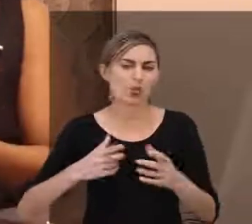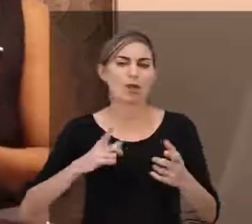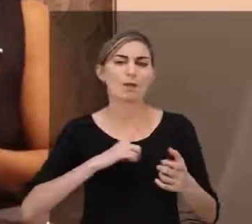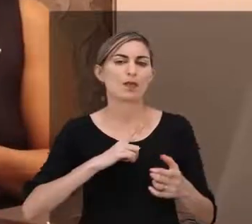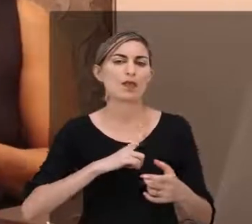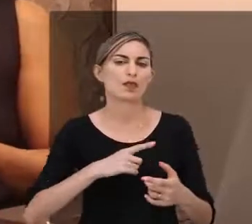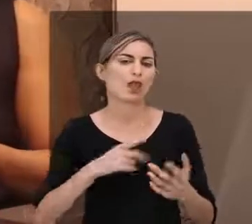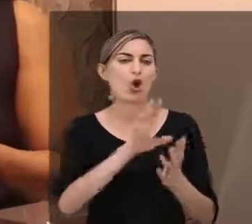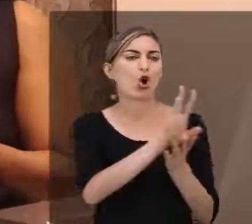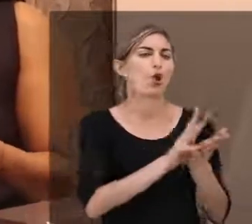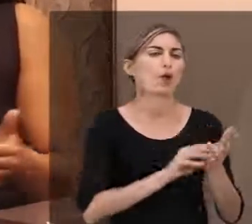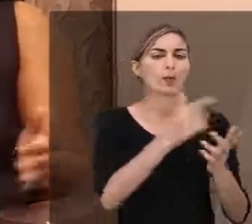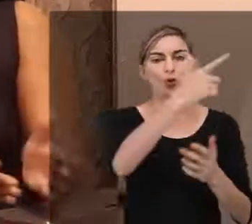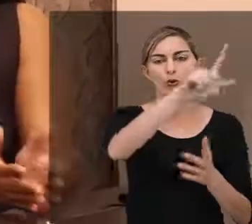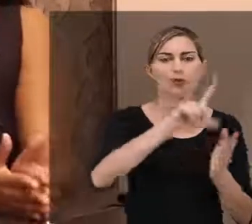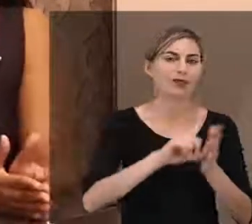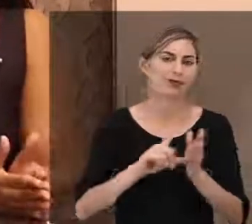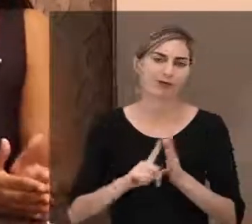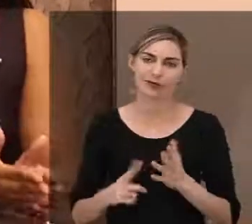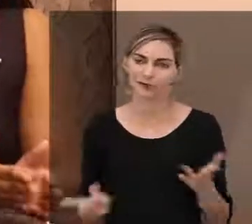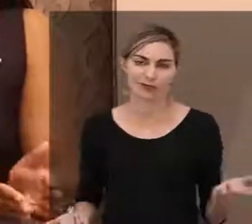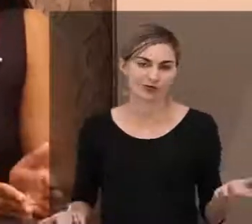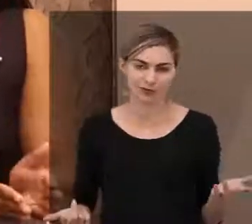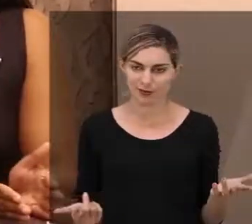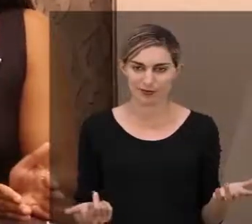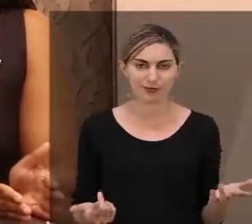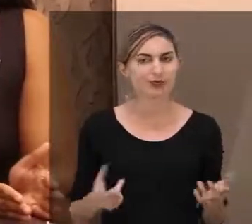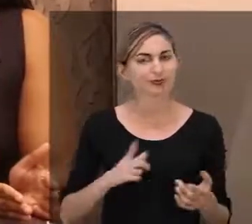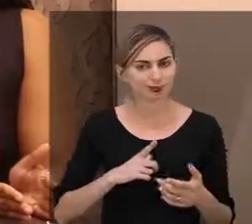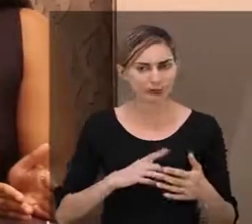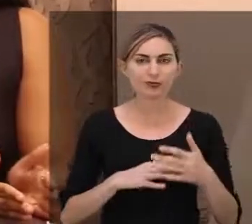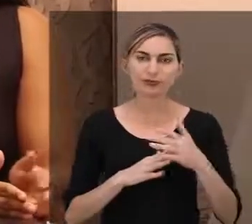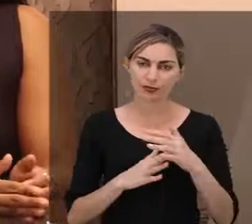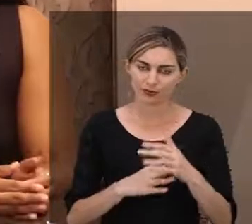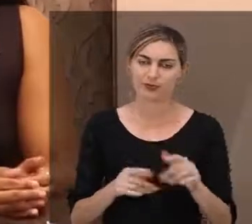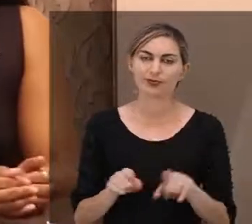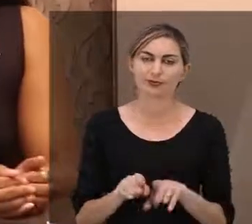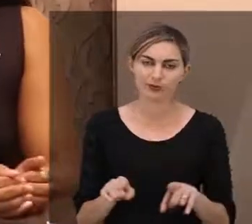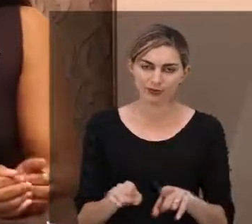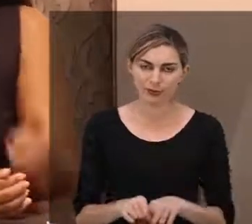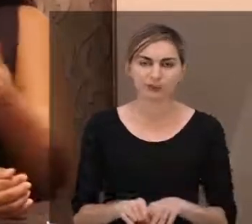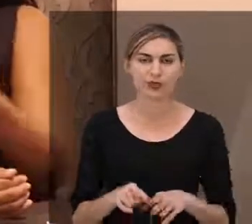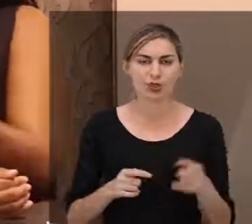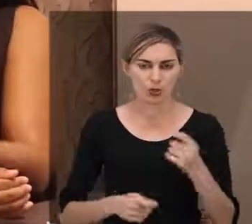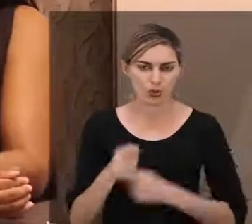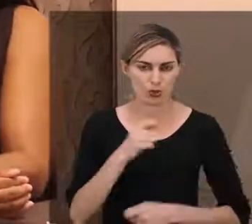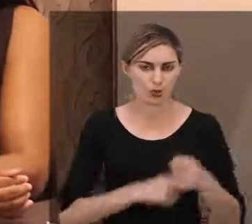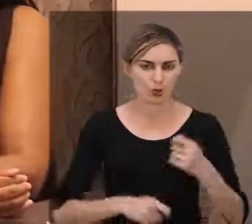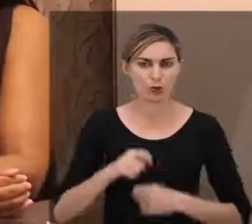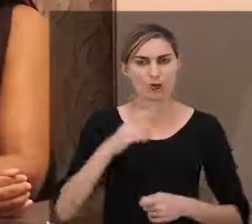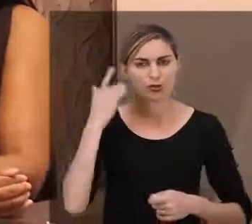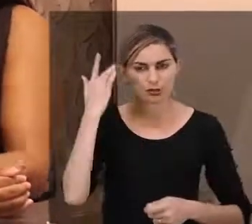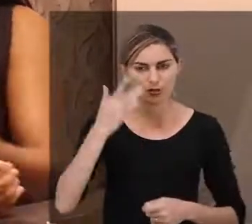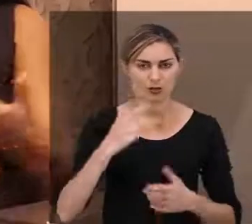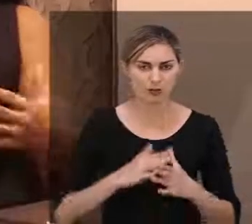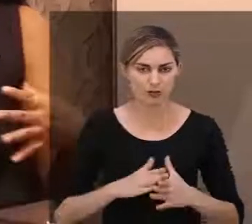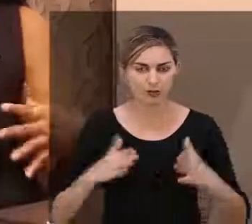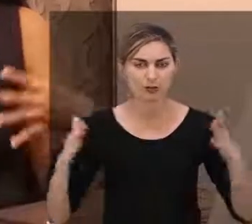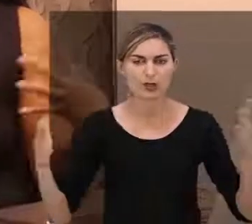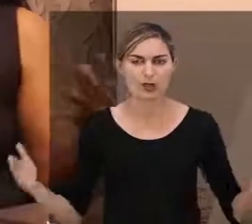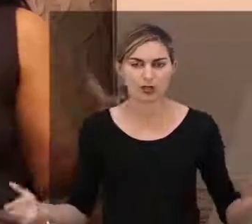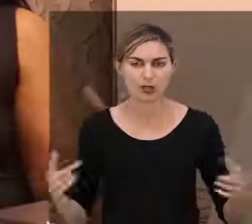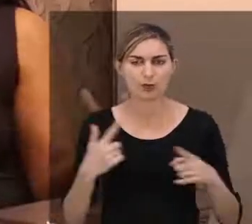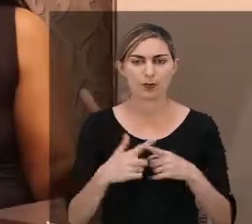uma cópia, não é verdade? Então, assim, tem seus desafios também. E aí no comercial eu acho muito maior porque